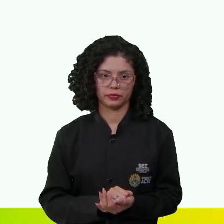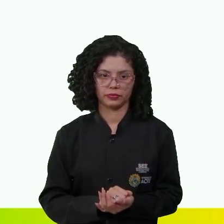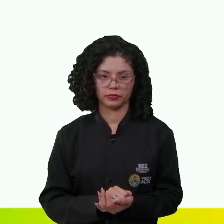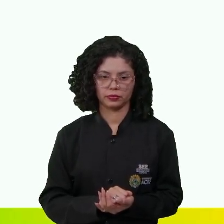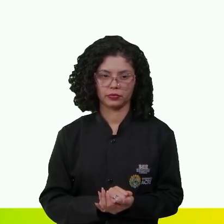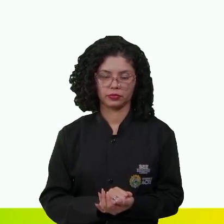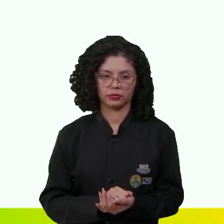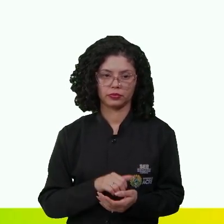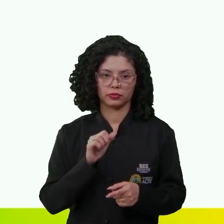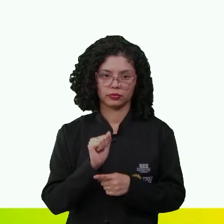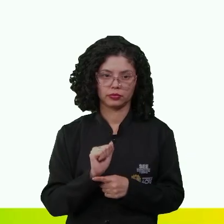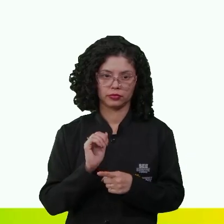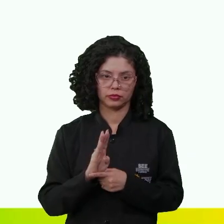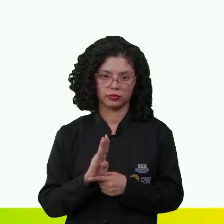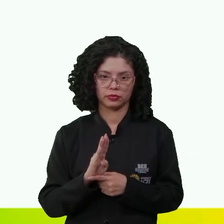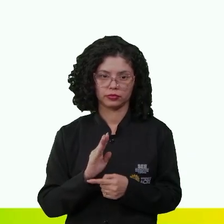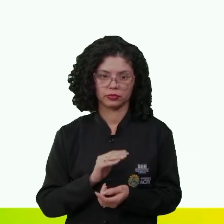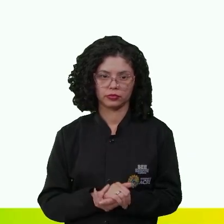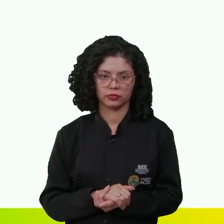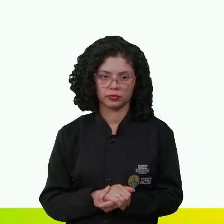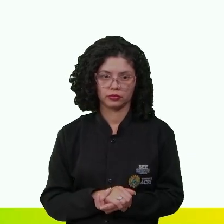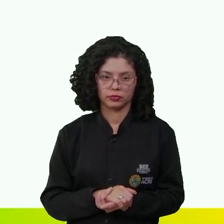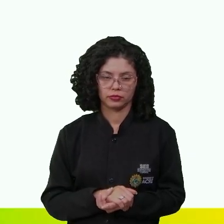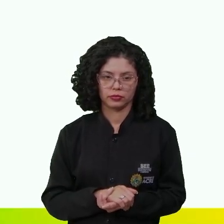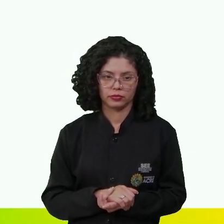semelhante a AB,